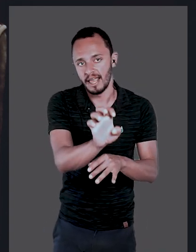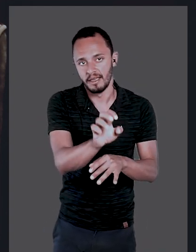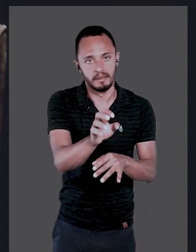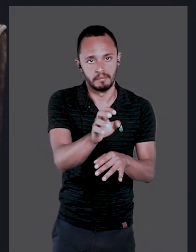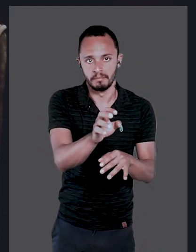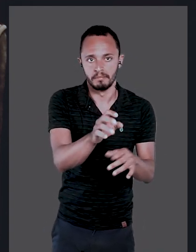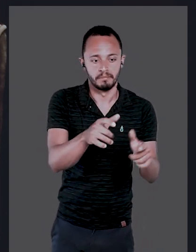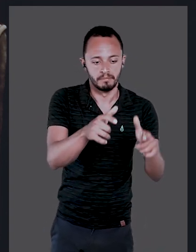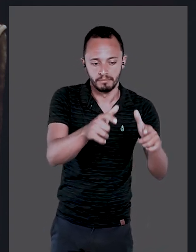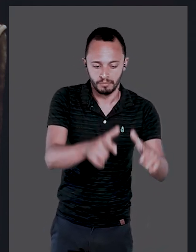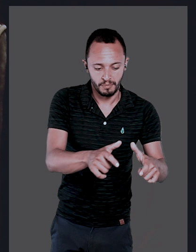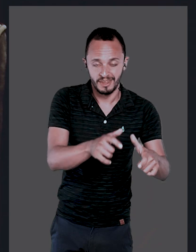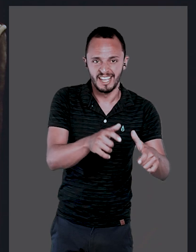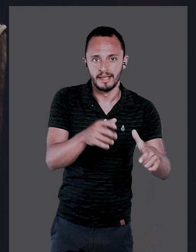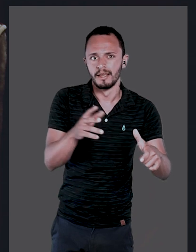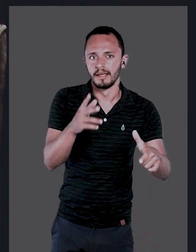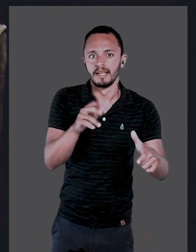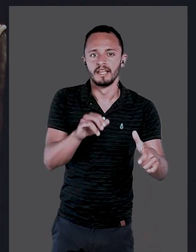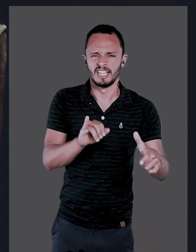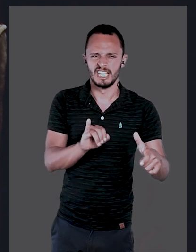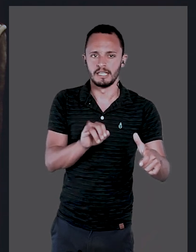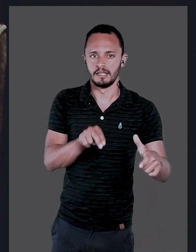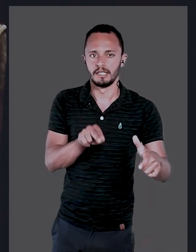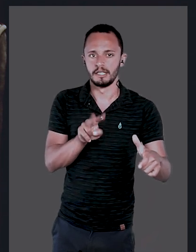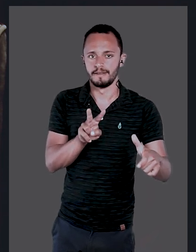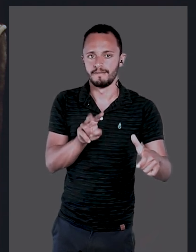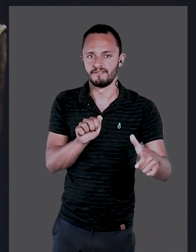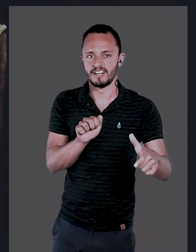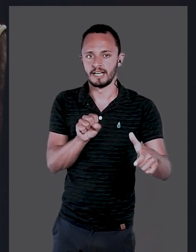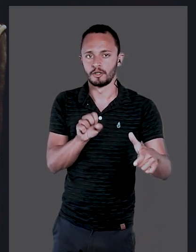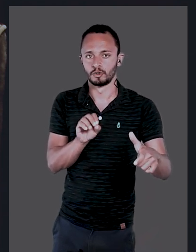que é impossível deixar de pensar que